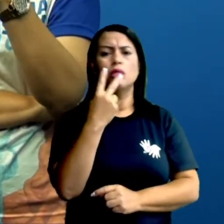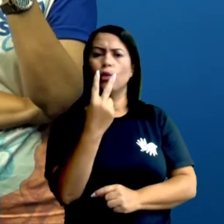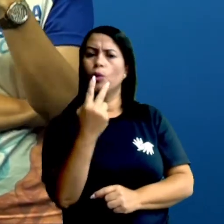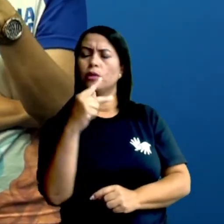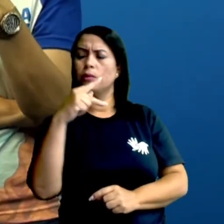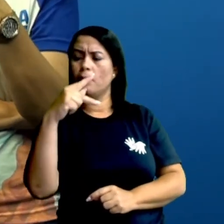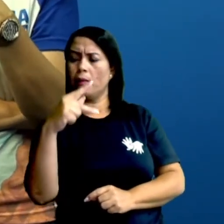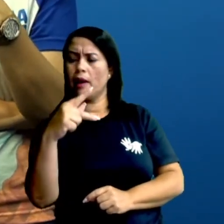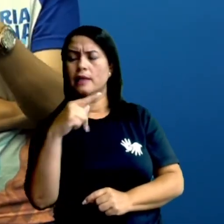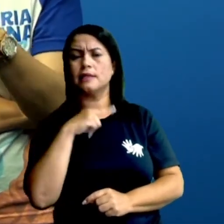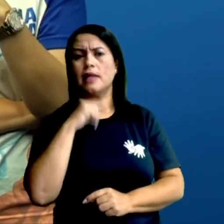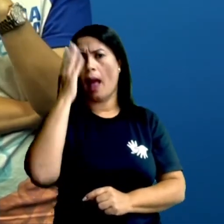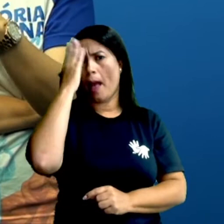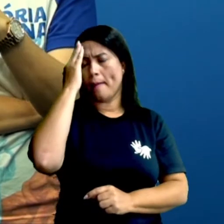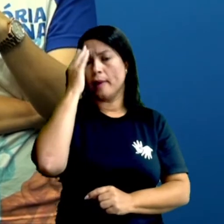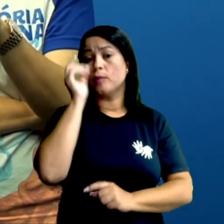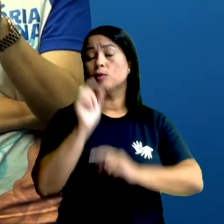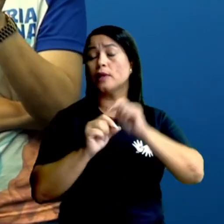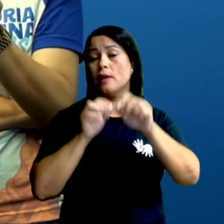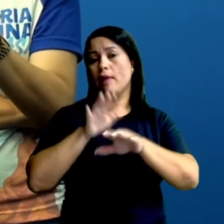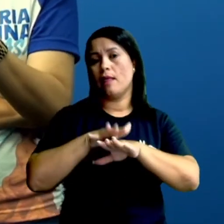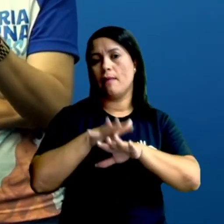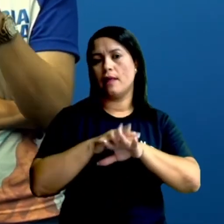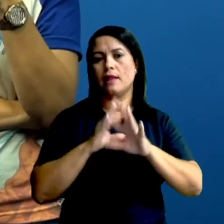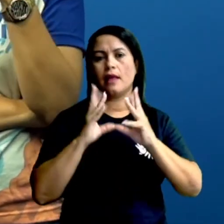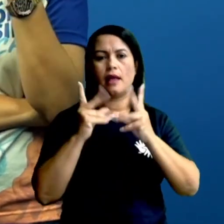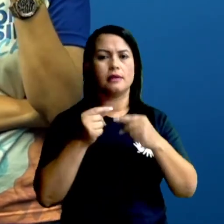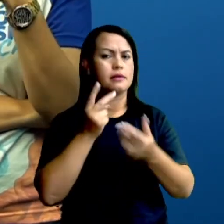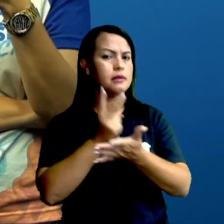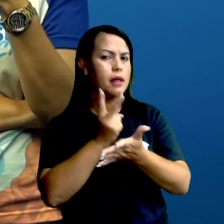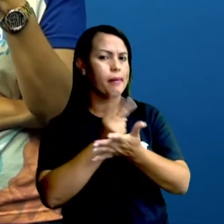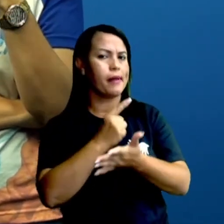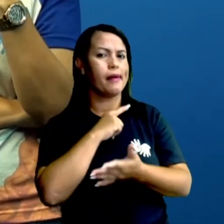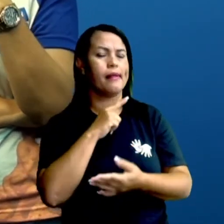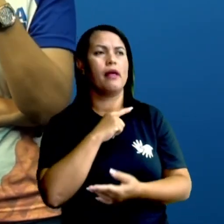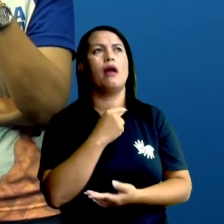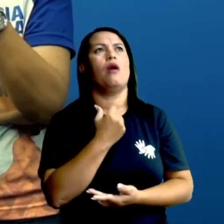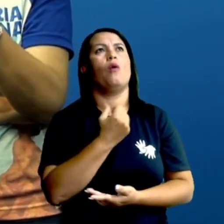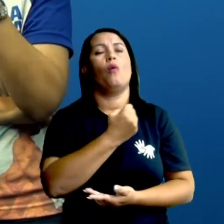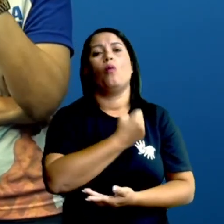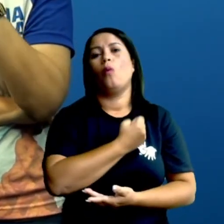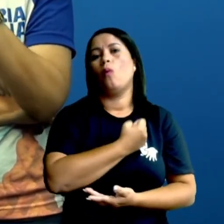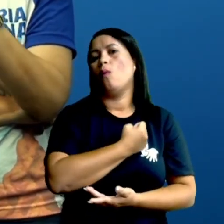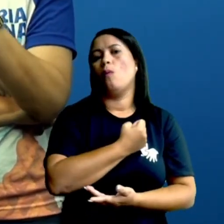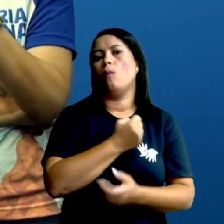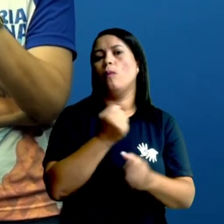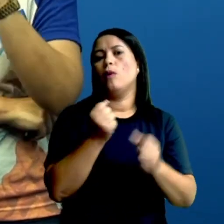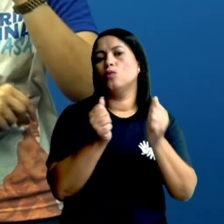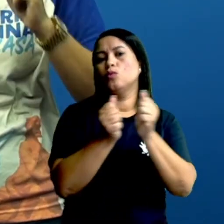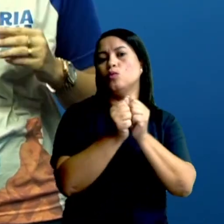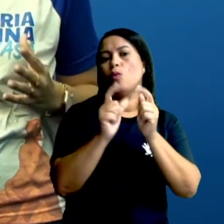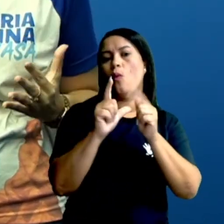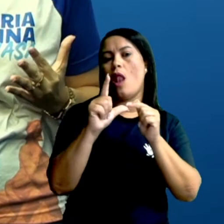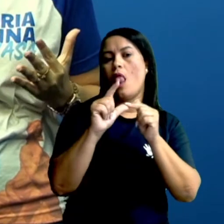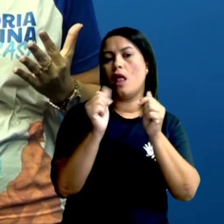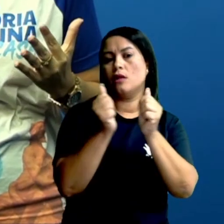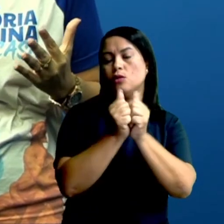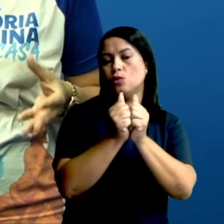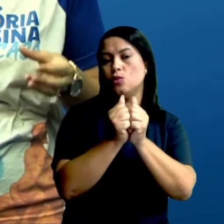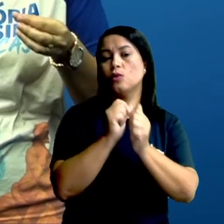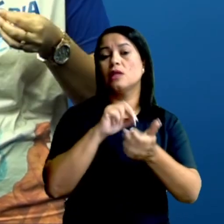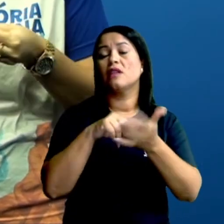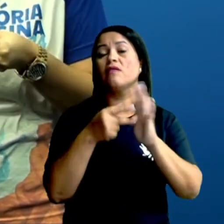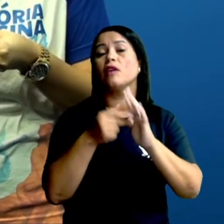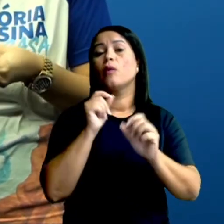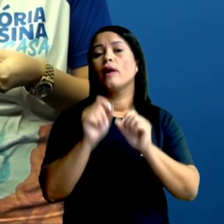2B? Nós sabemos na matemática o seguinte, toda vez que eu tenho um número e uma letra juntinhos, quer dizer que eles